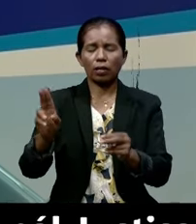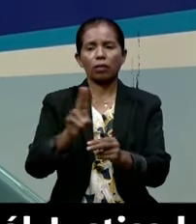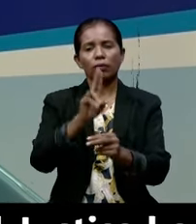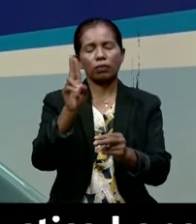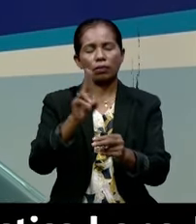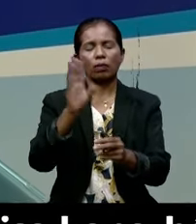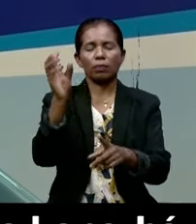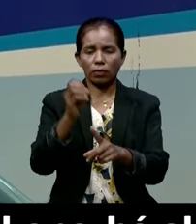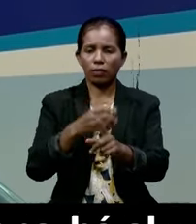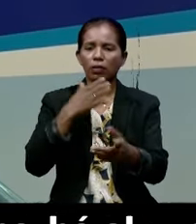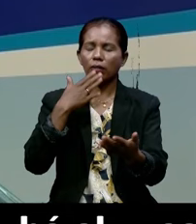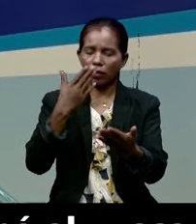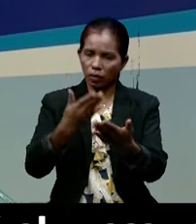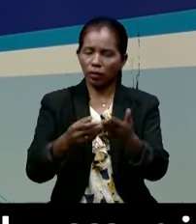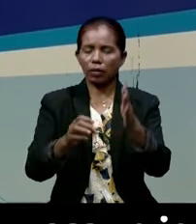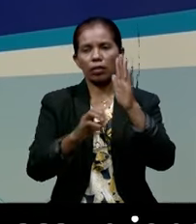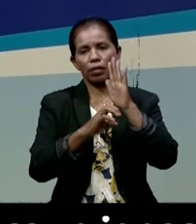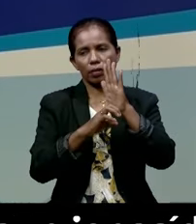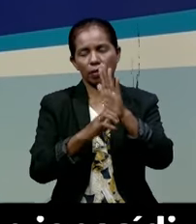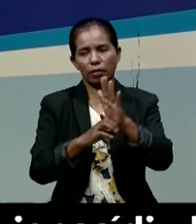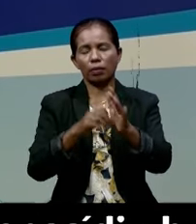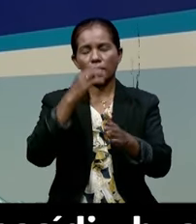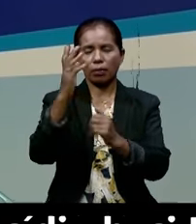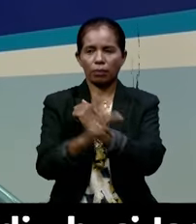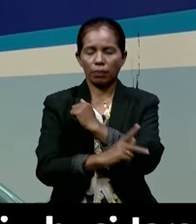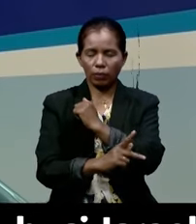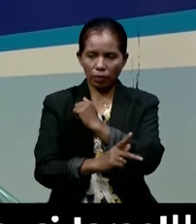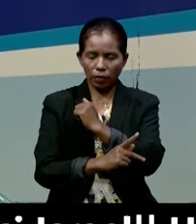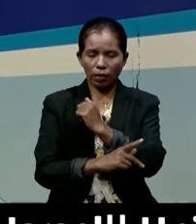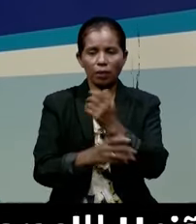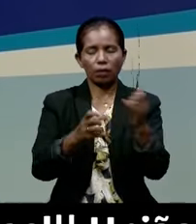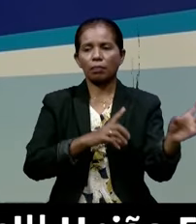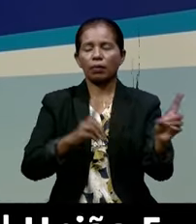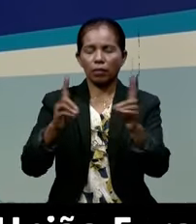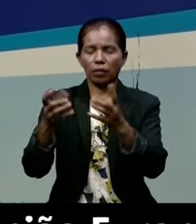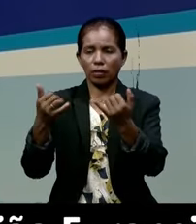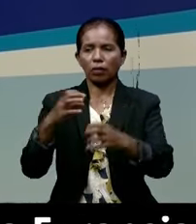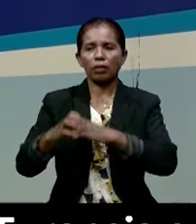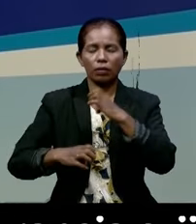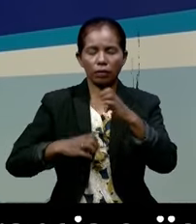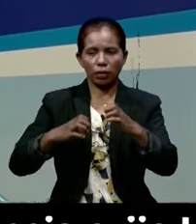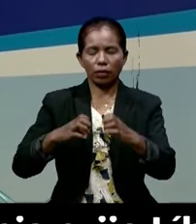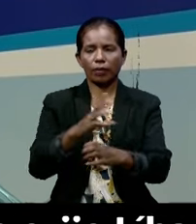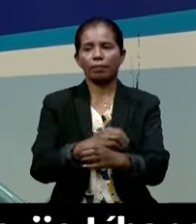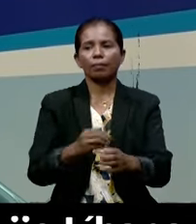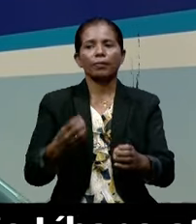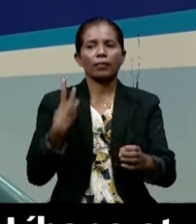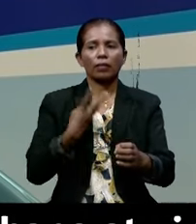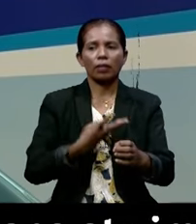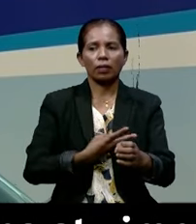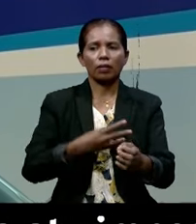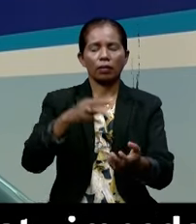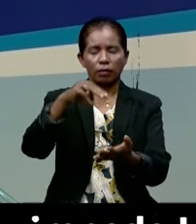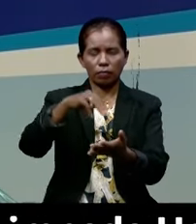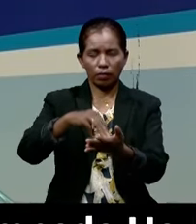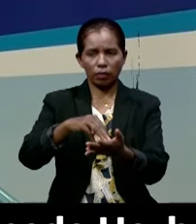Só para vos dar um exemplo, em Portugal estamos a implementar agora a energia eólica no mar. São milhares de